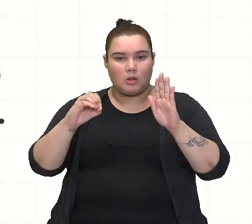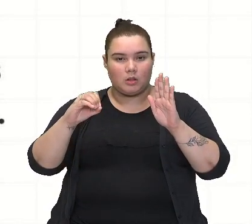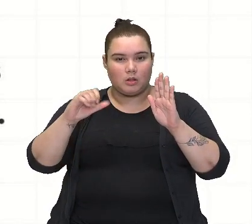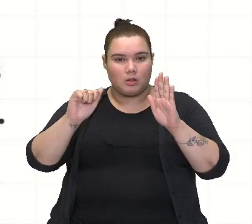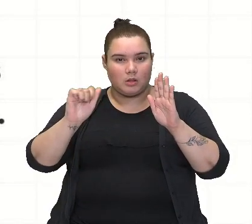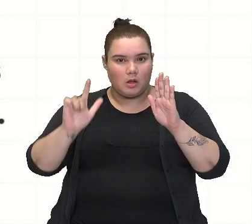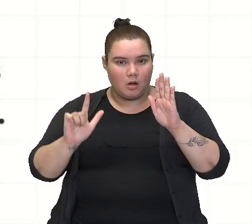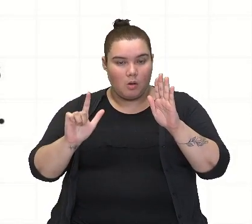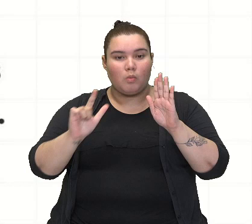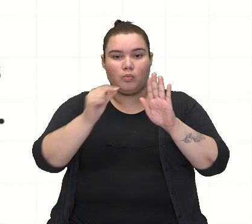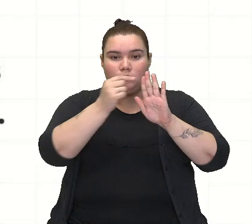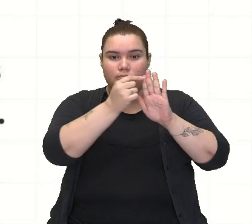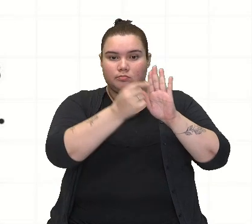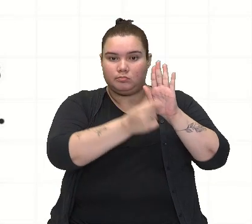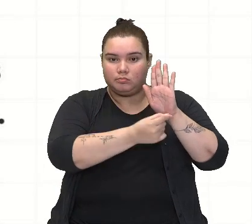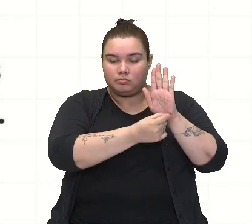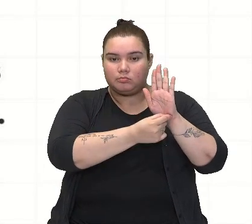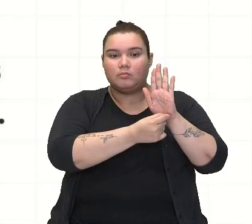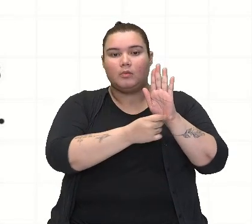é igual a